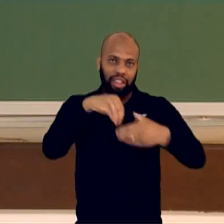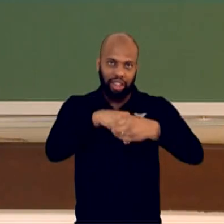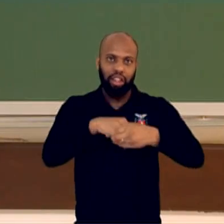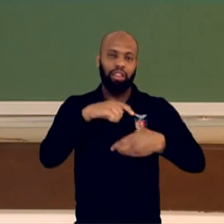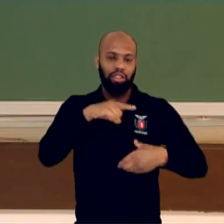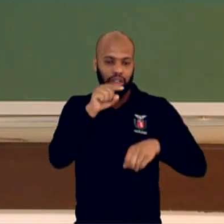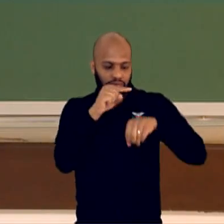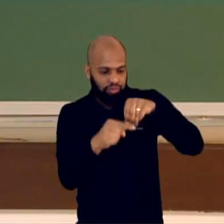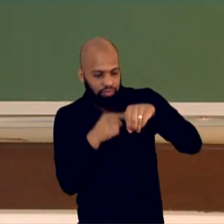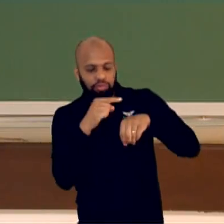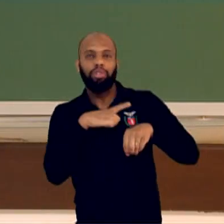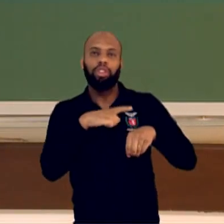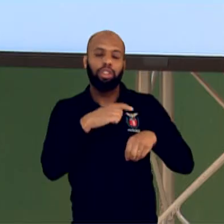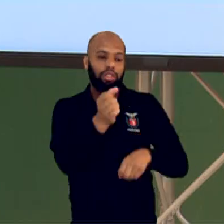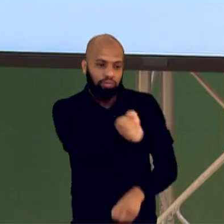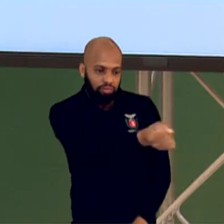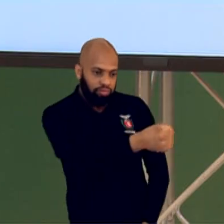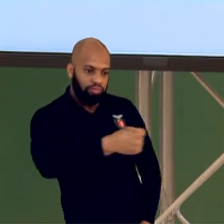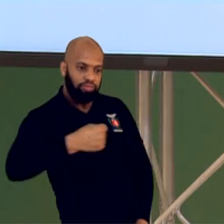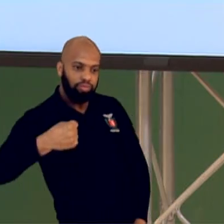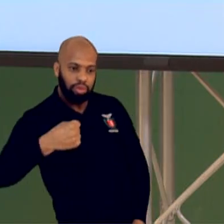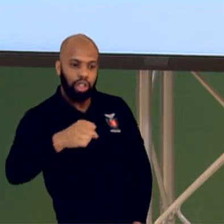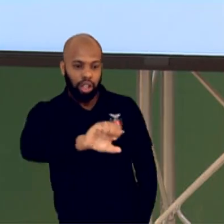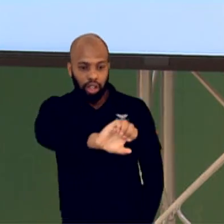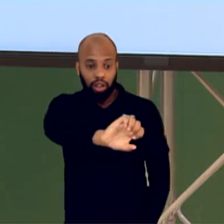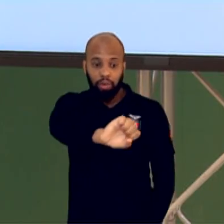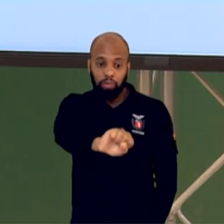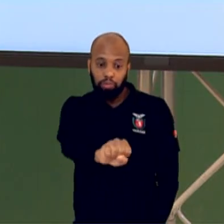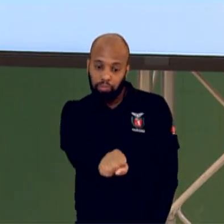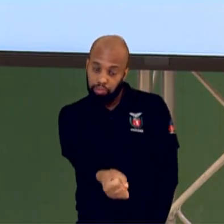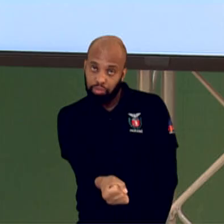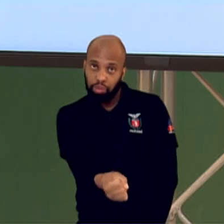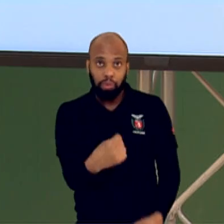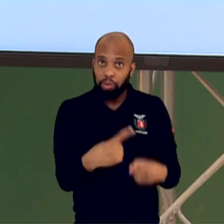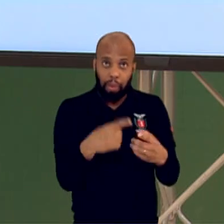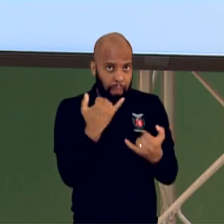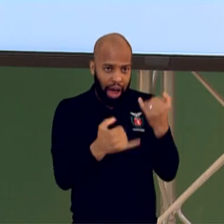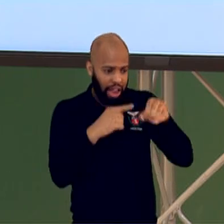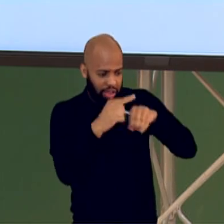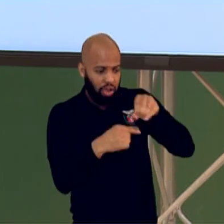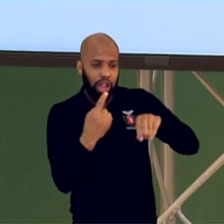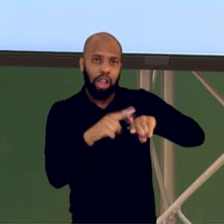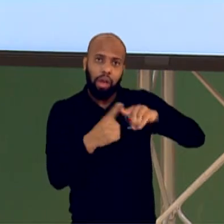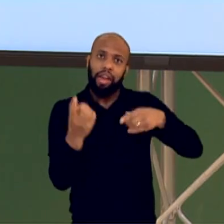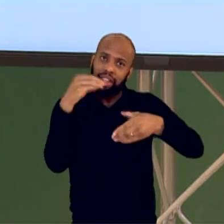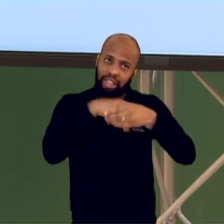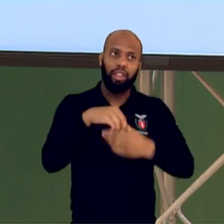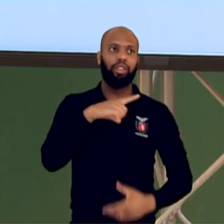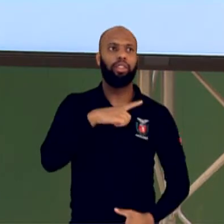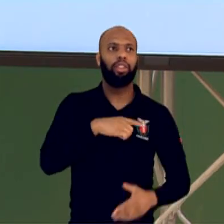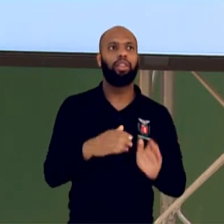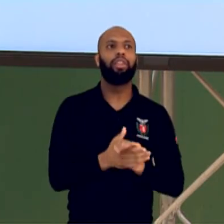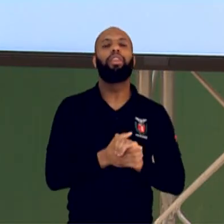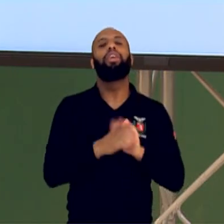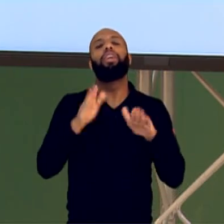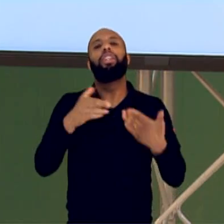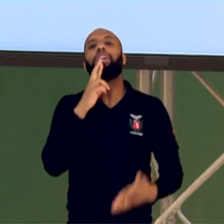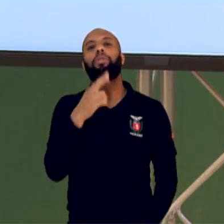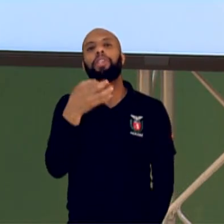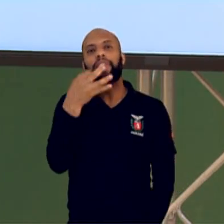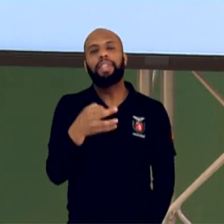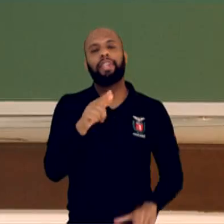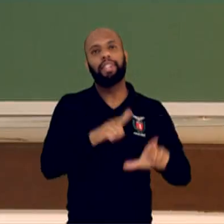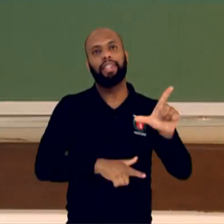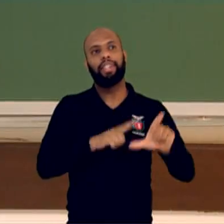ou fechar a porta? Então, a maçaneta de porta, apesar do formato dela não lembrar uma roda, ela tem uma roda ali sim, tá? Então, letra